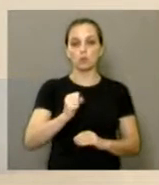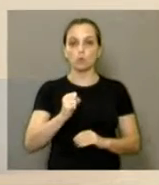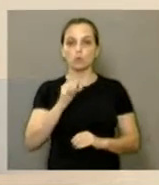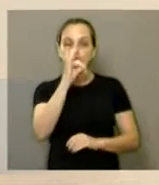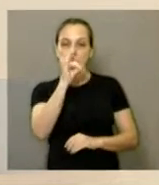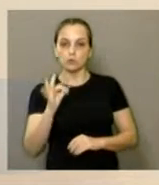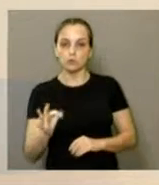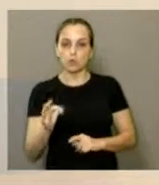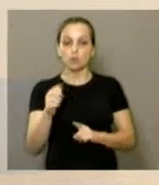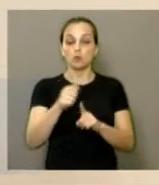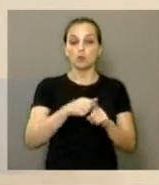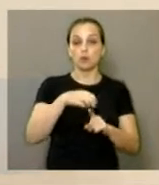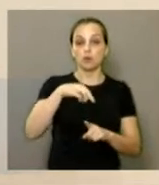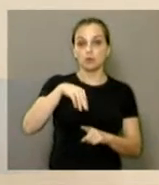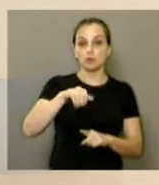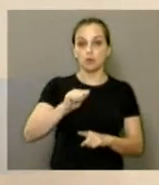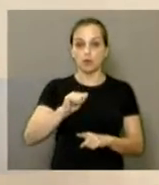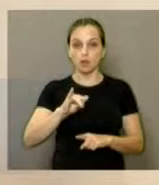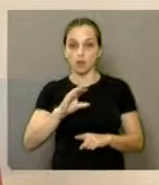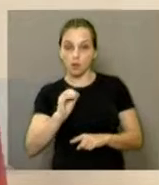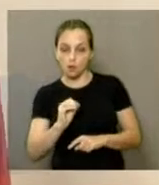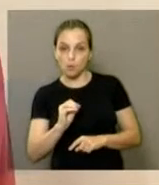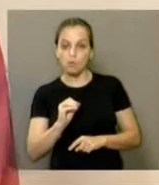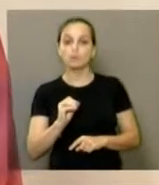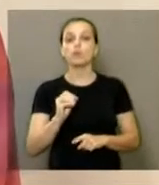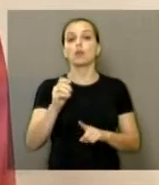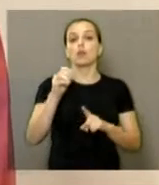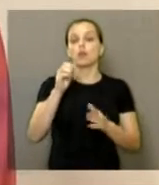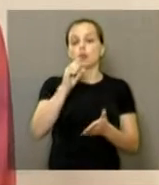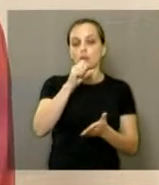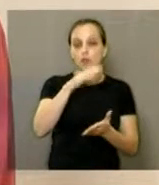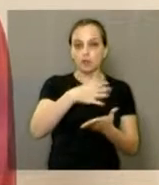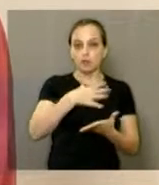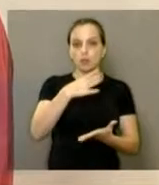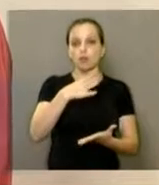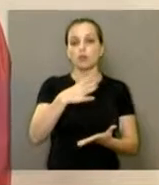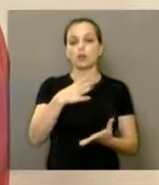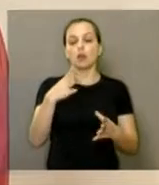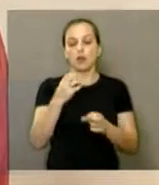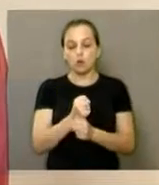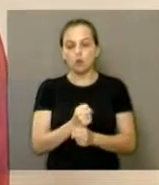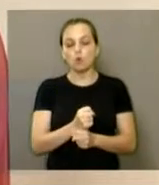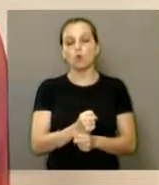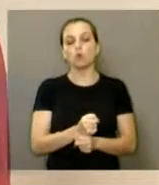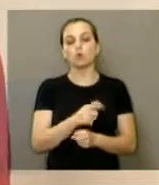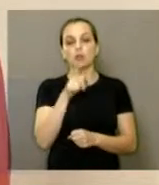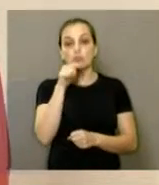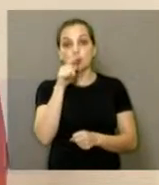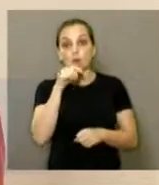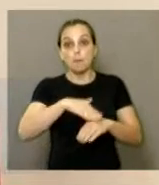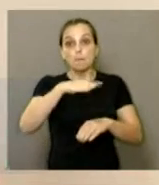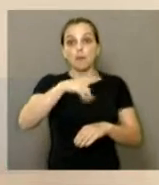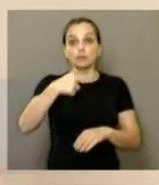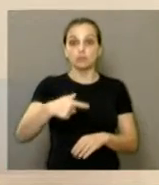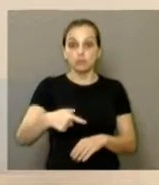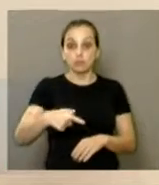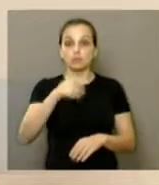8% em maio e a conta de água aumentou mais 7% em